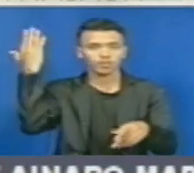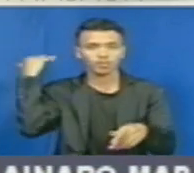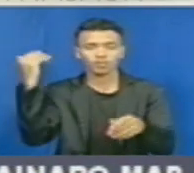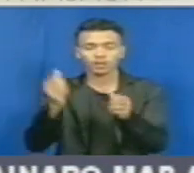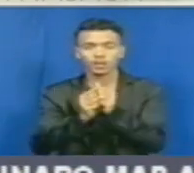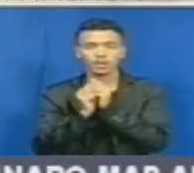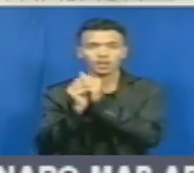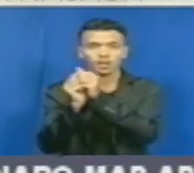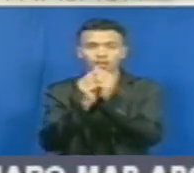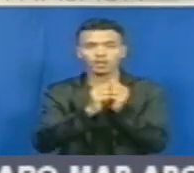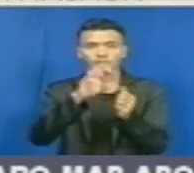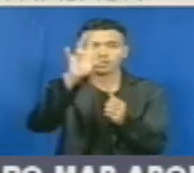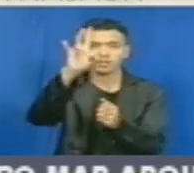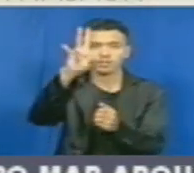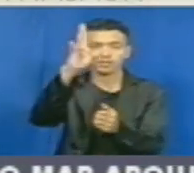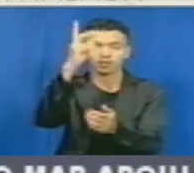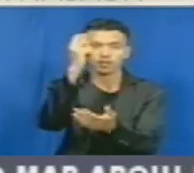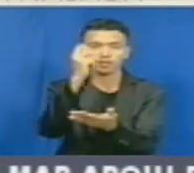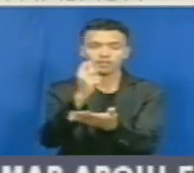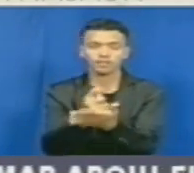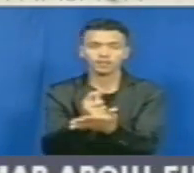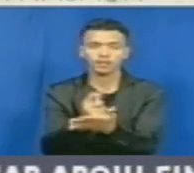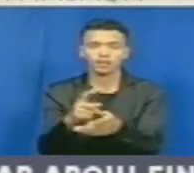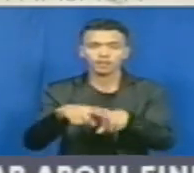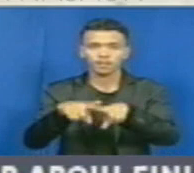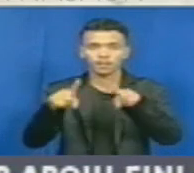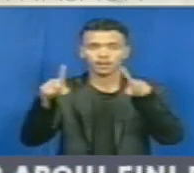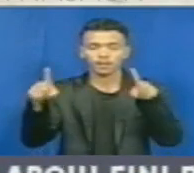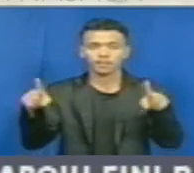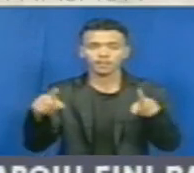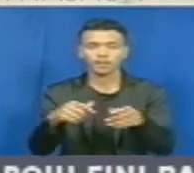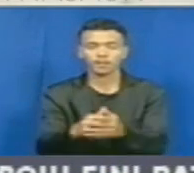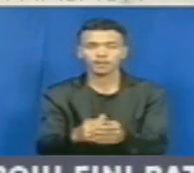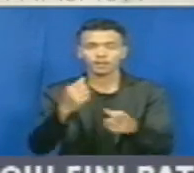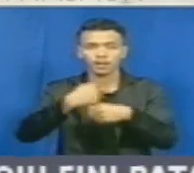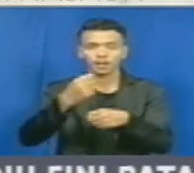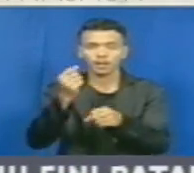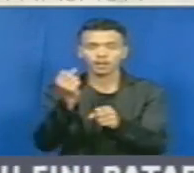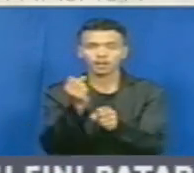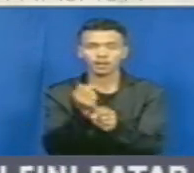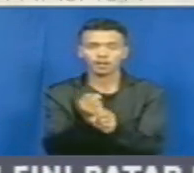muito 7 mil e tal. Mas bem, CNB macahalo,